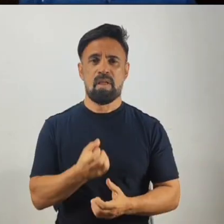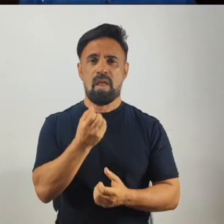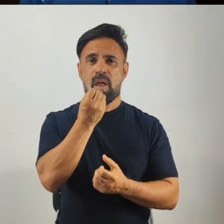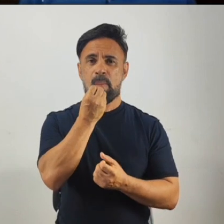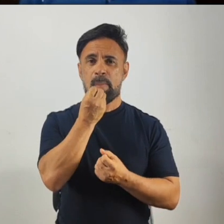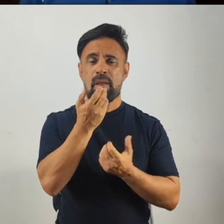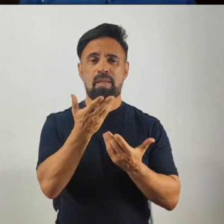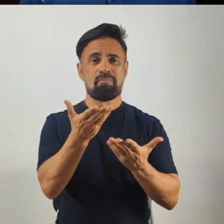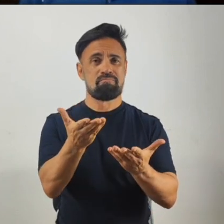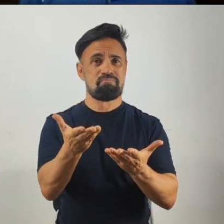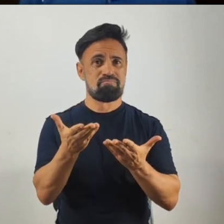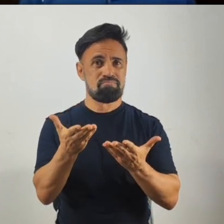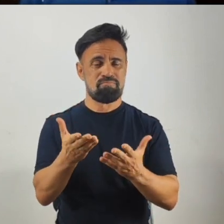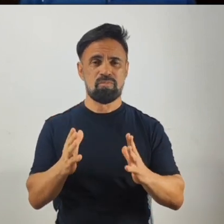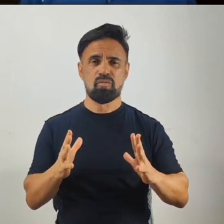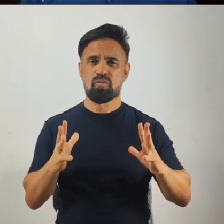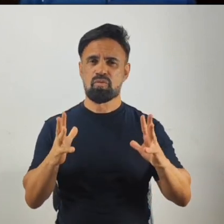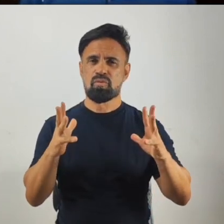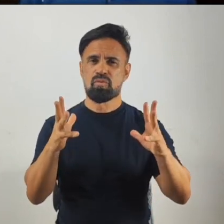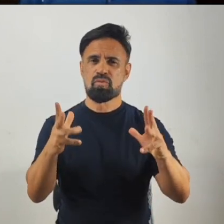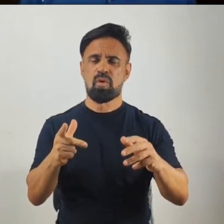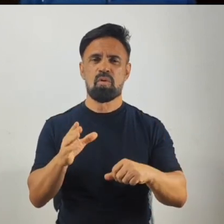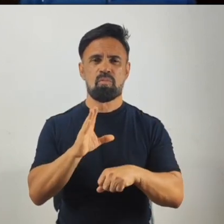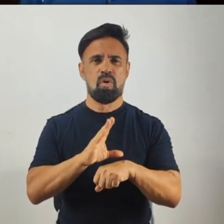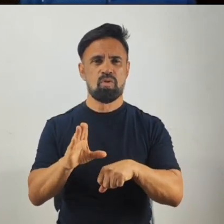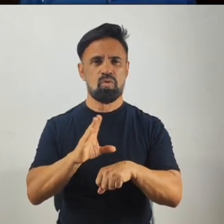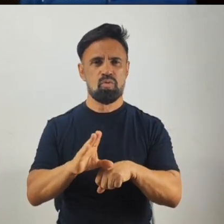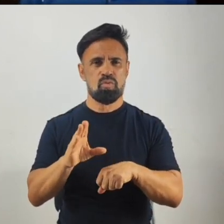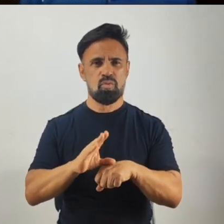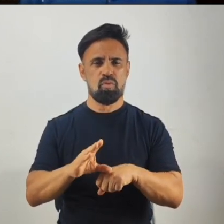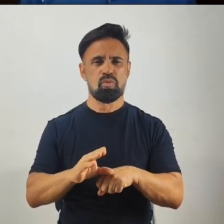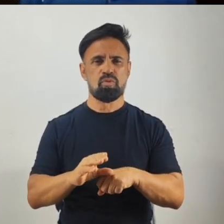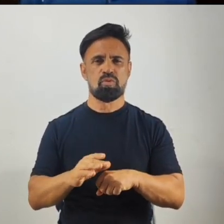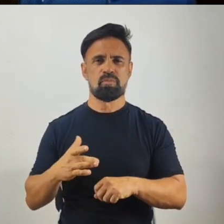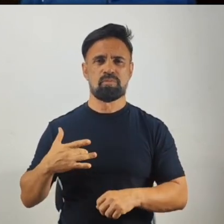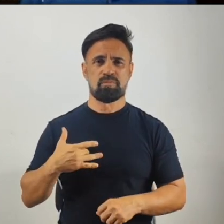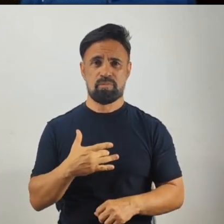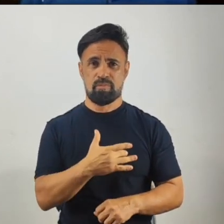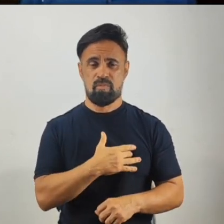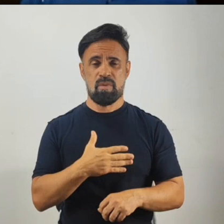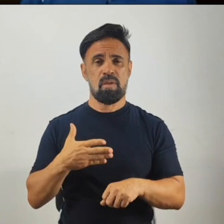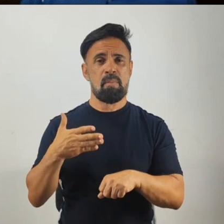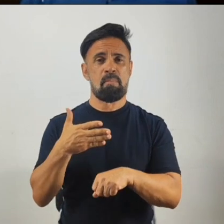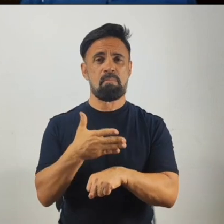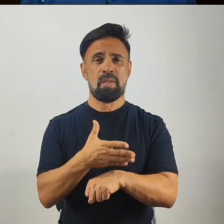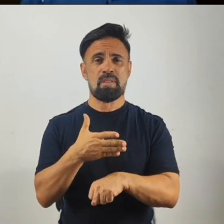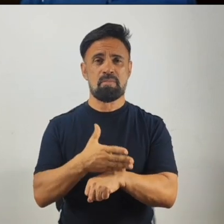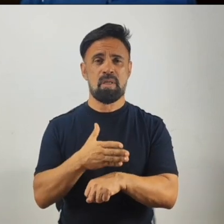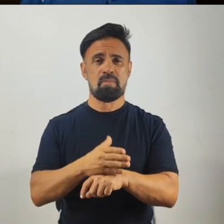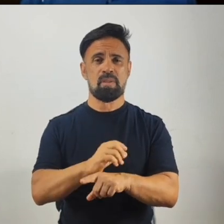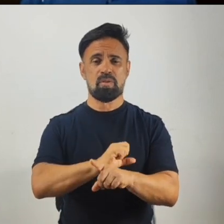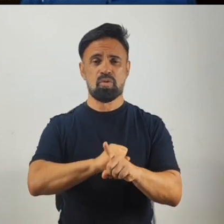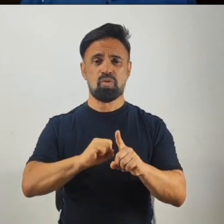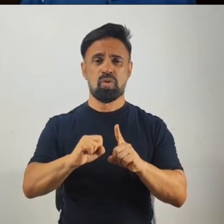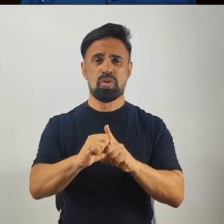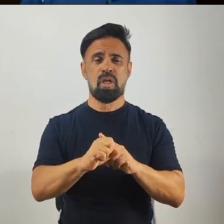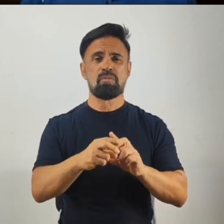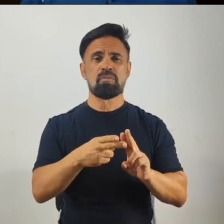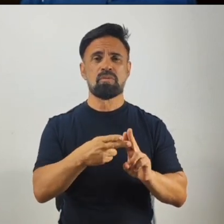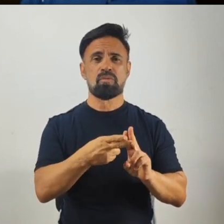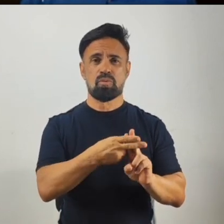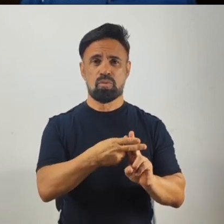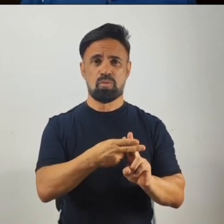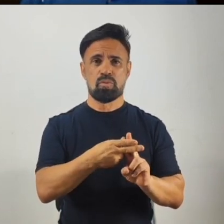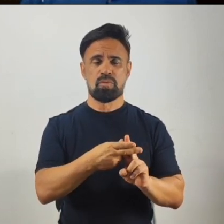Sejam bem-vindos ao nosso curso autoinstrucional Participação Social no SUS,